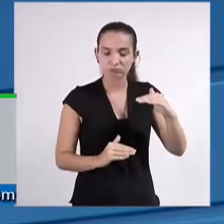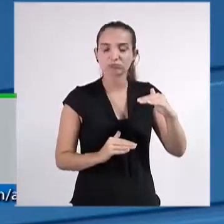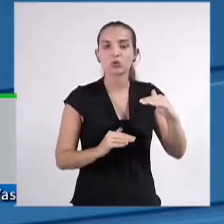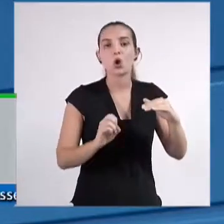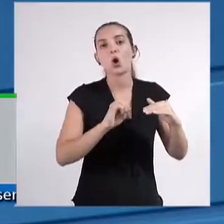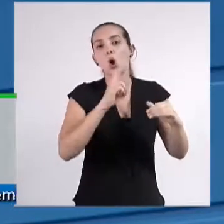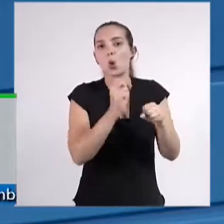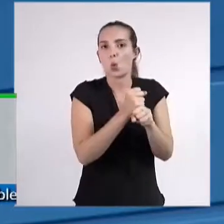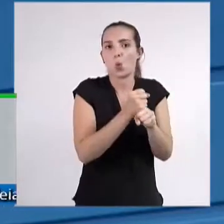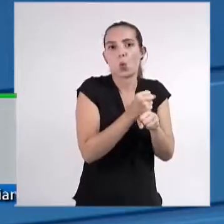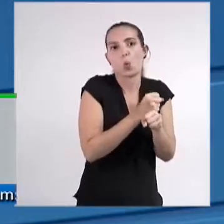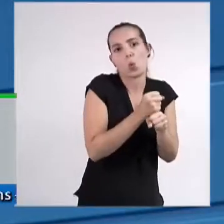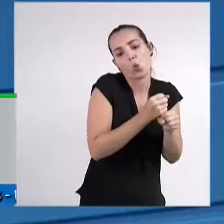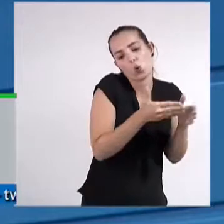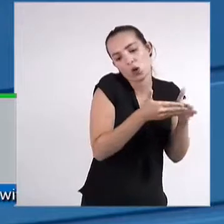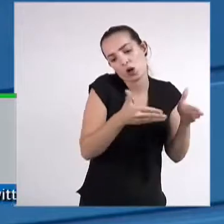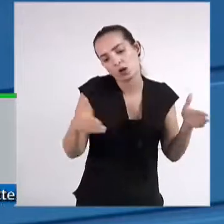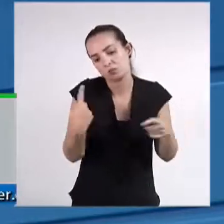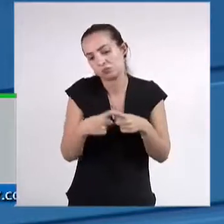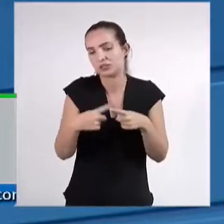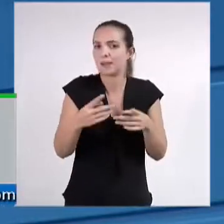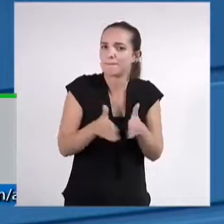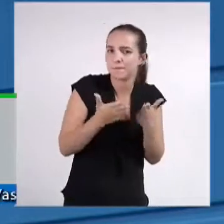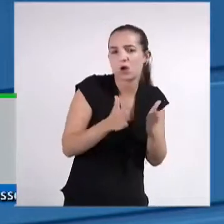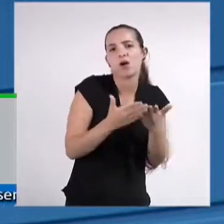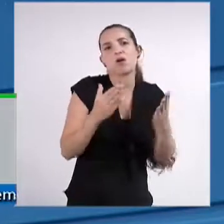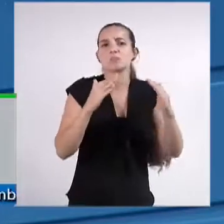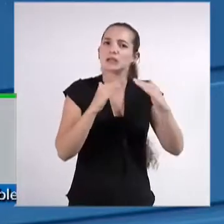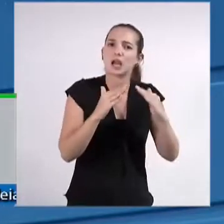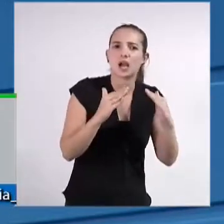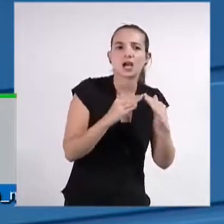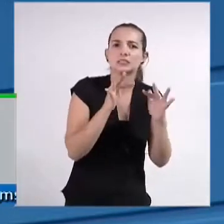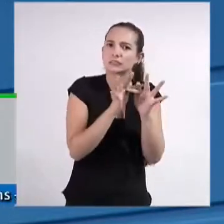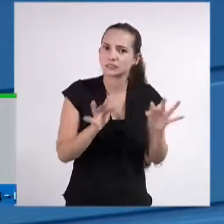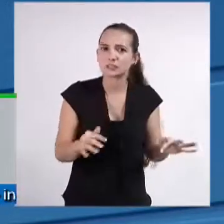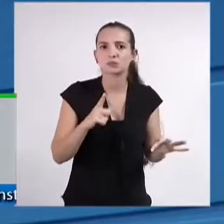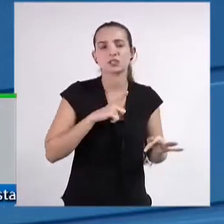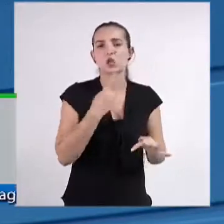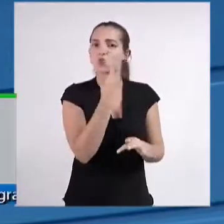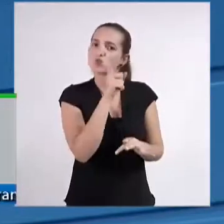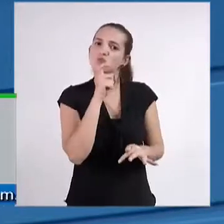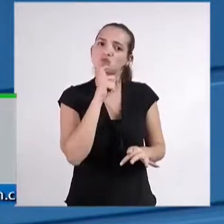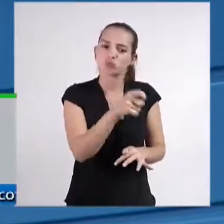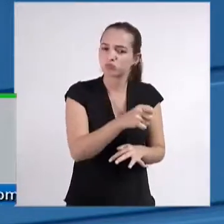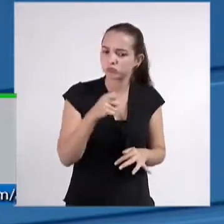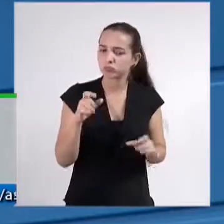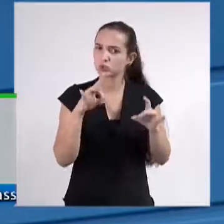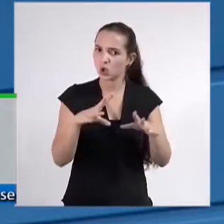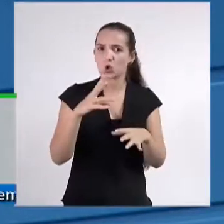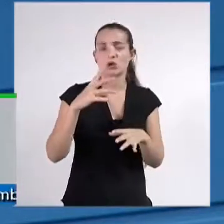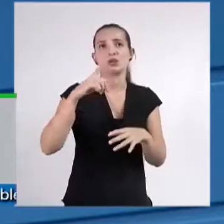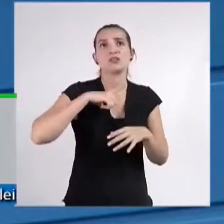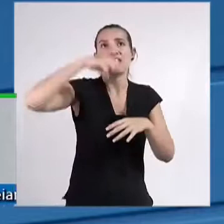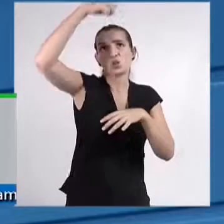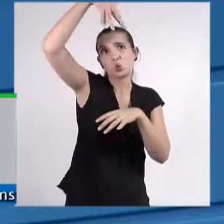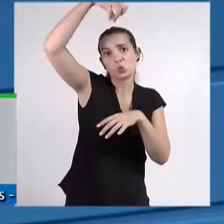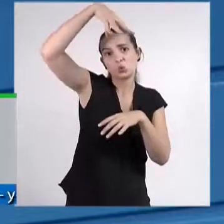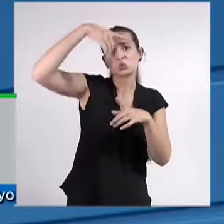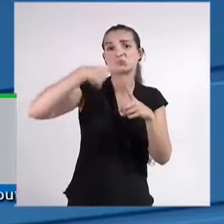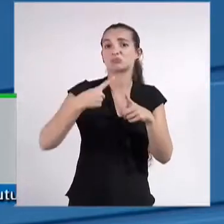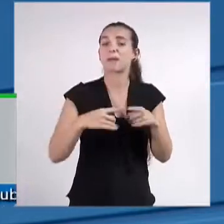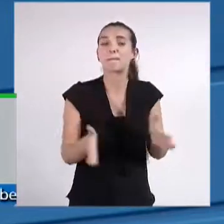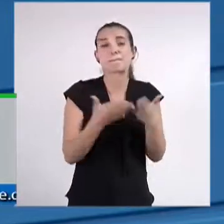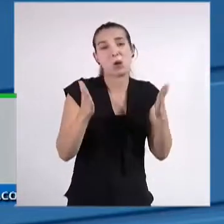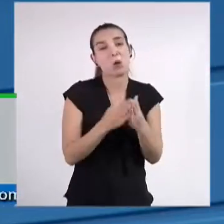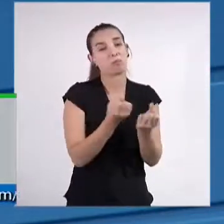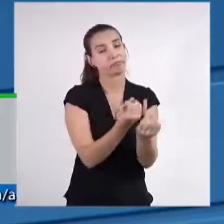Em função de ter apenas uma geladeira em casa, um bico de luz, porque nós temos muitas famílias pobres. A prova